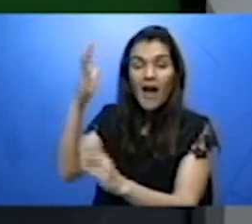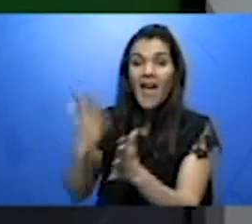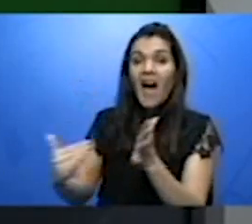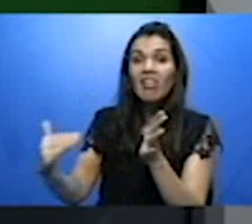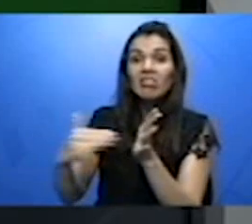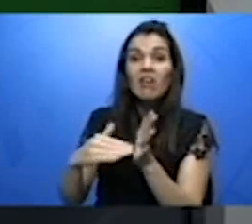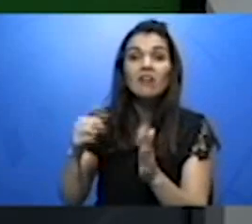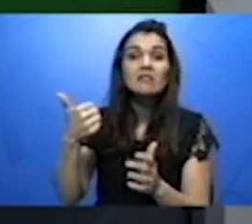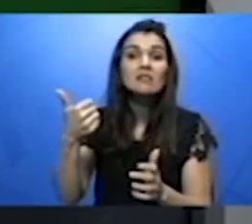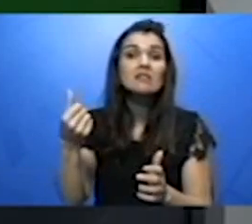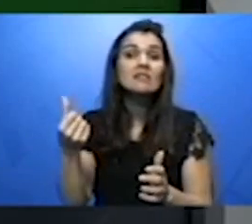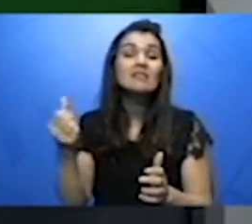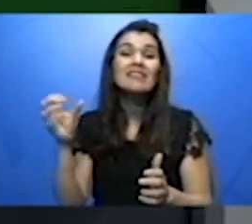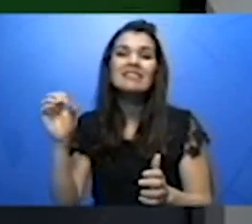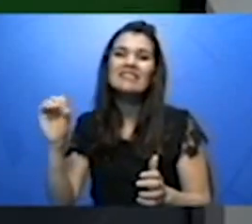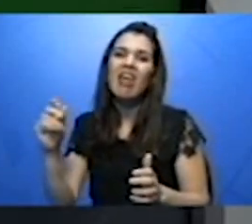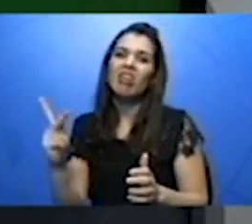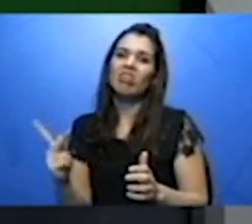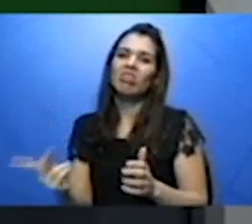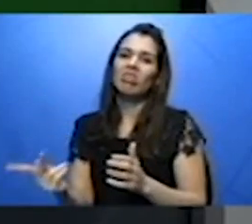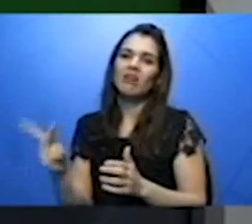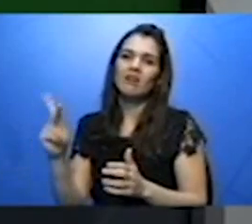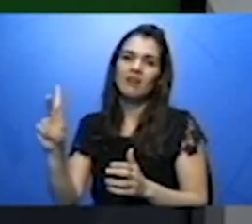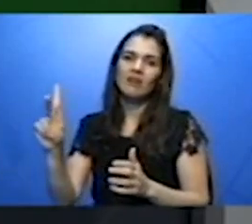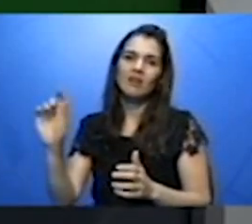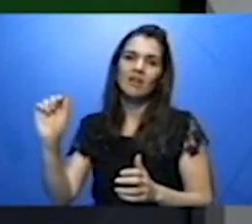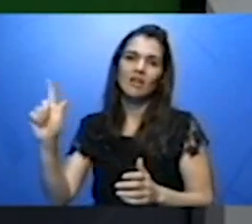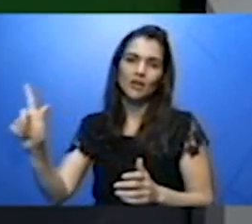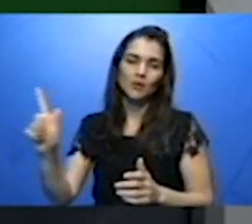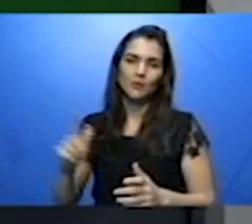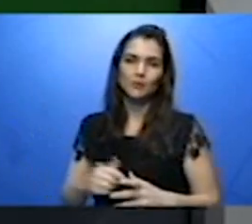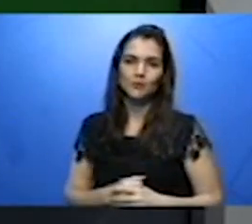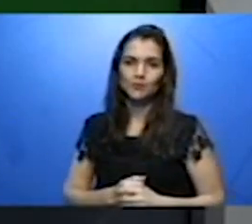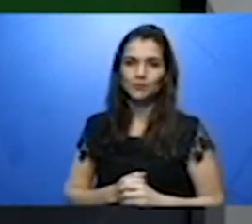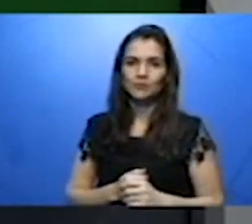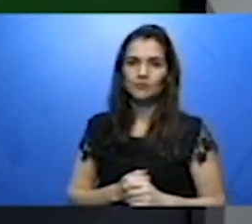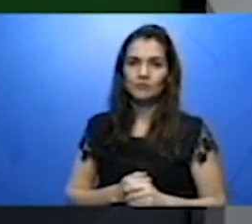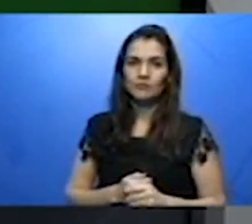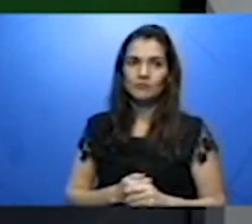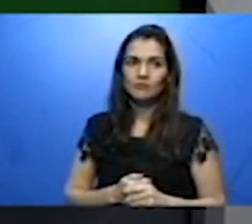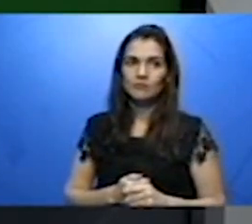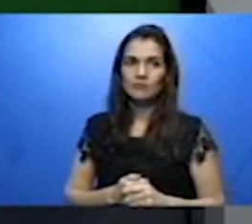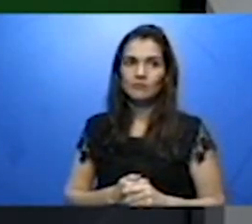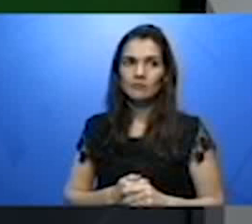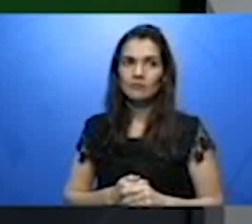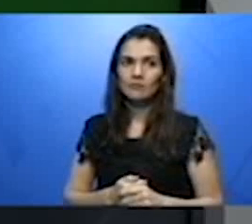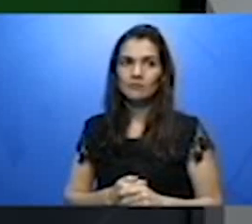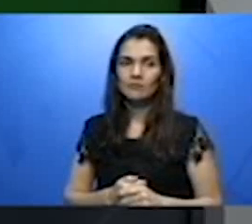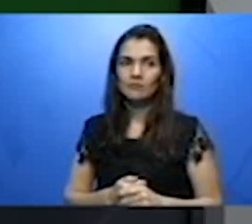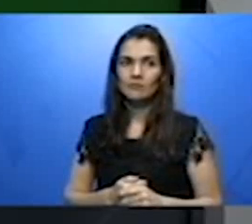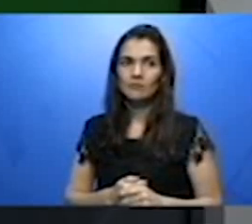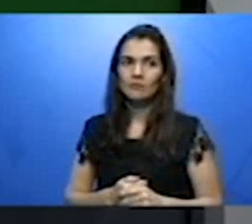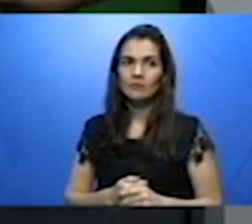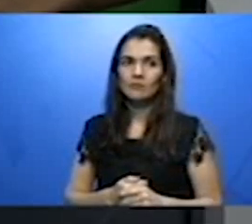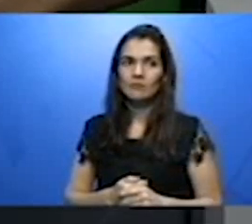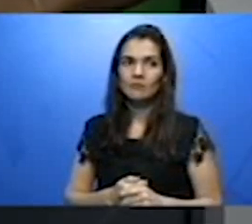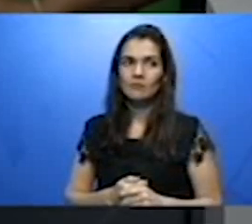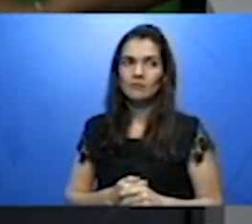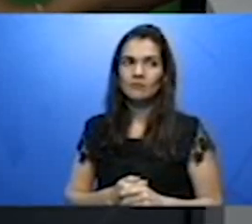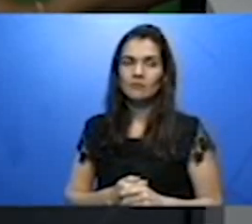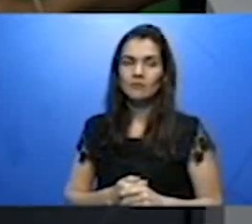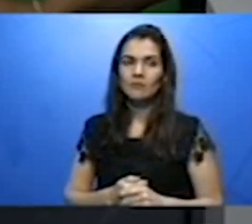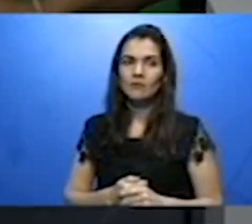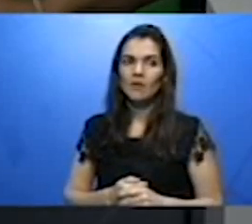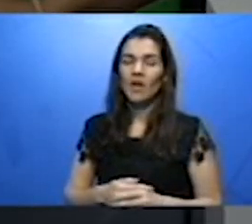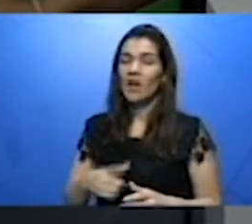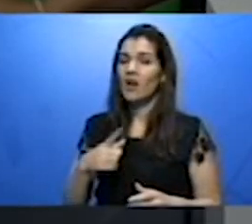né 50 por que que ele tiver 25 dois adulto né gente tem como a gente 5 50 kg ela